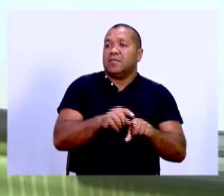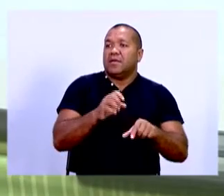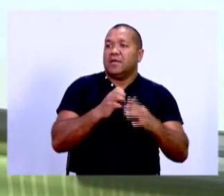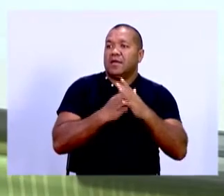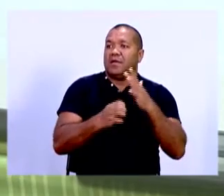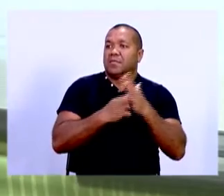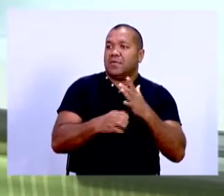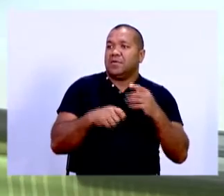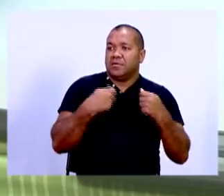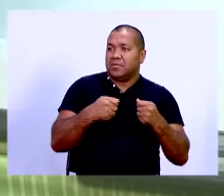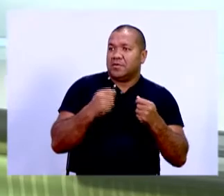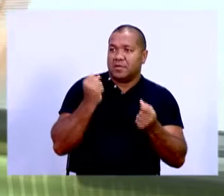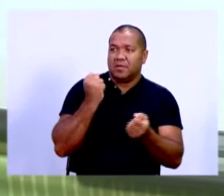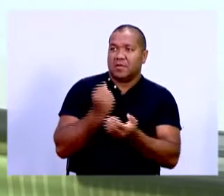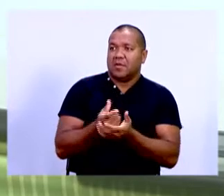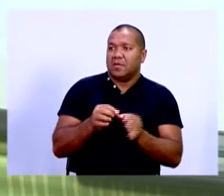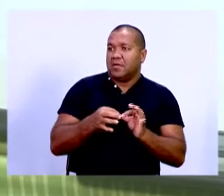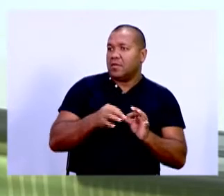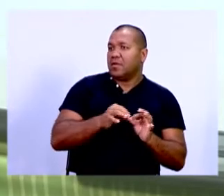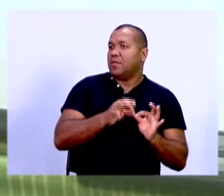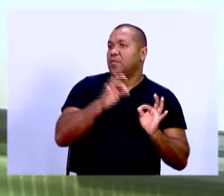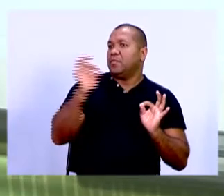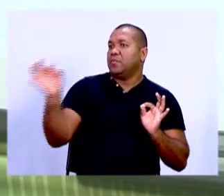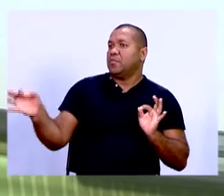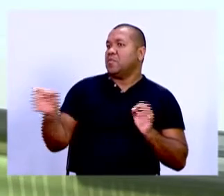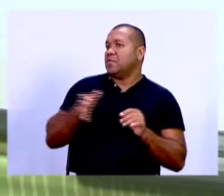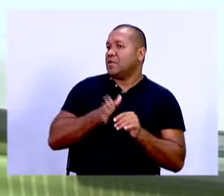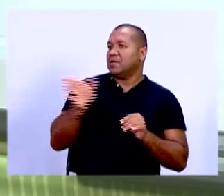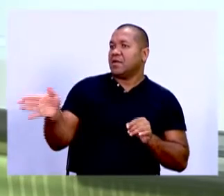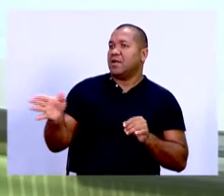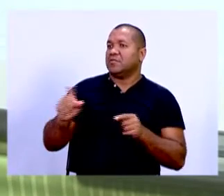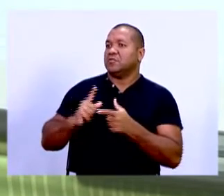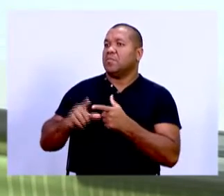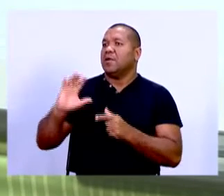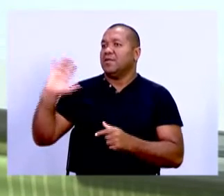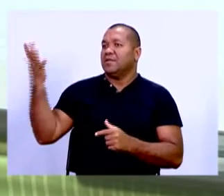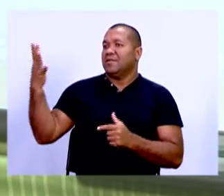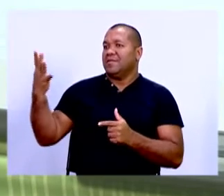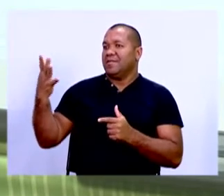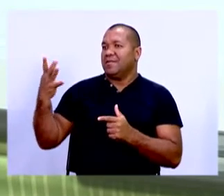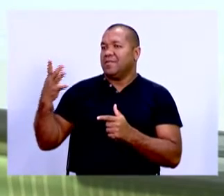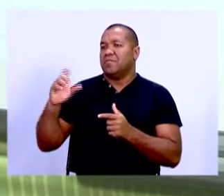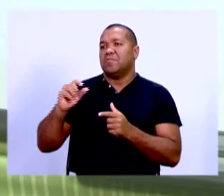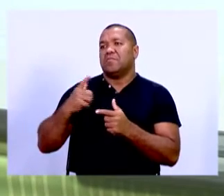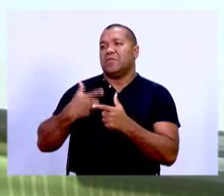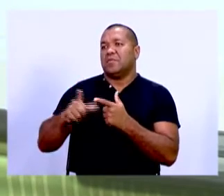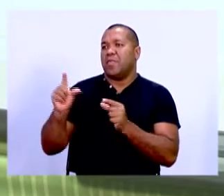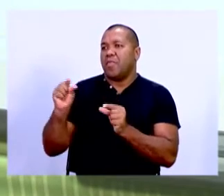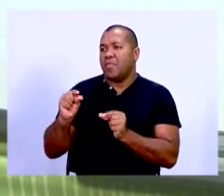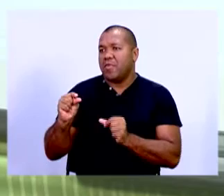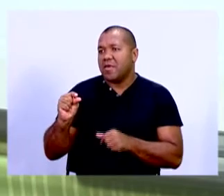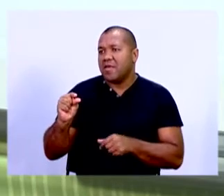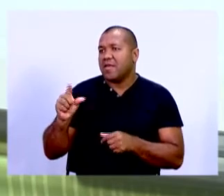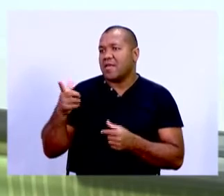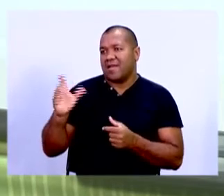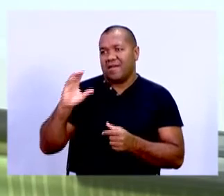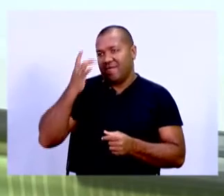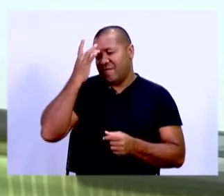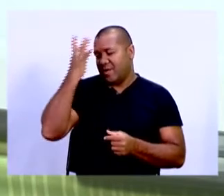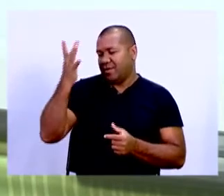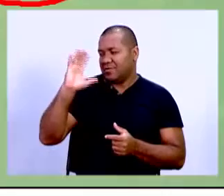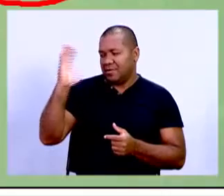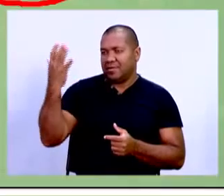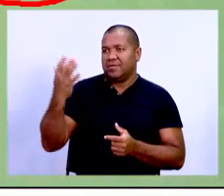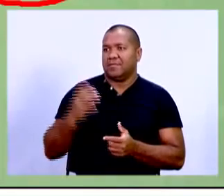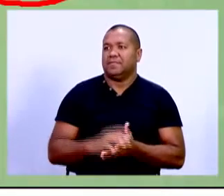ir lá no endereço dele só para resolver pequenos reparos que ele mesmo pode fazer. Vamos ao nosso